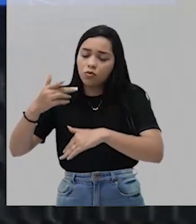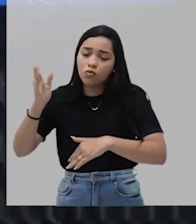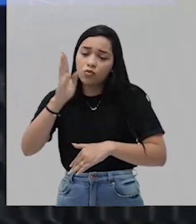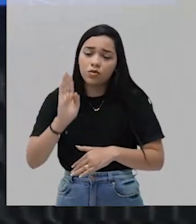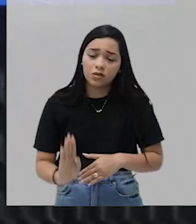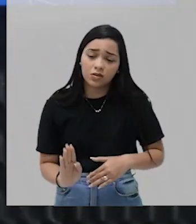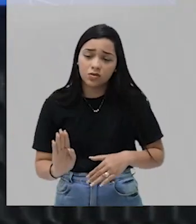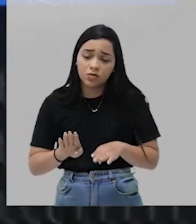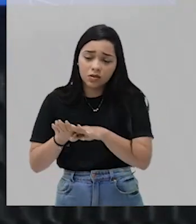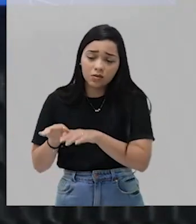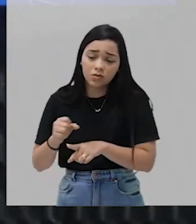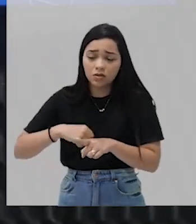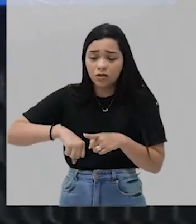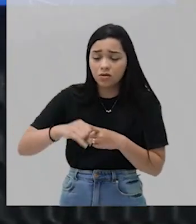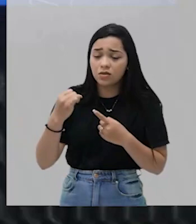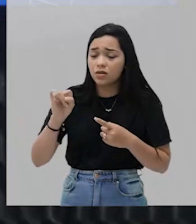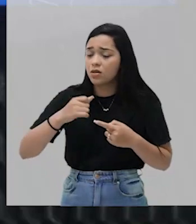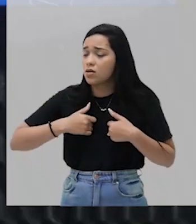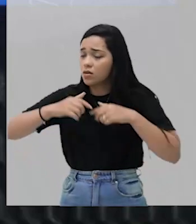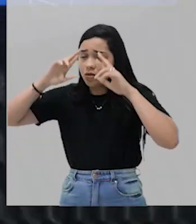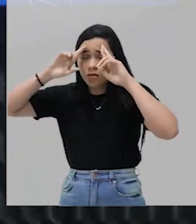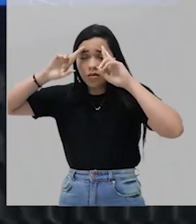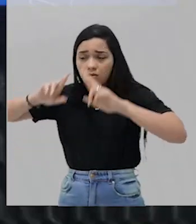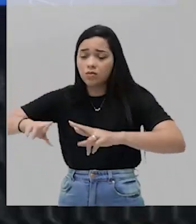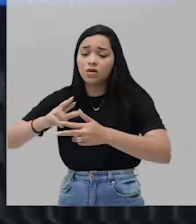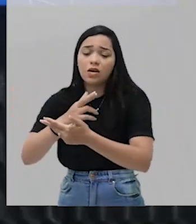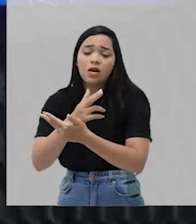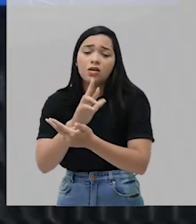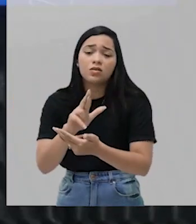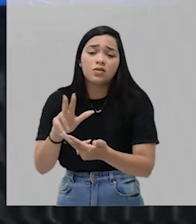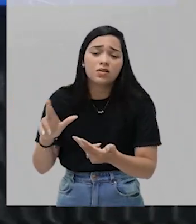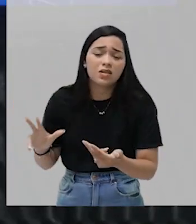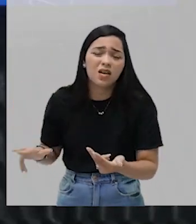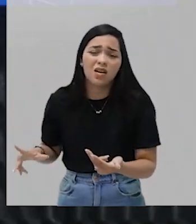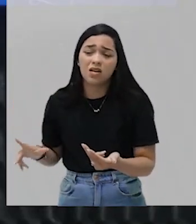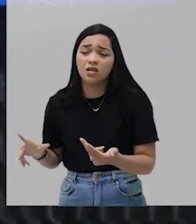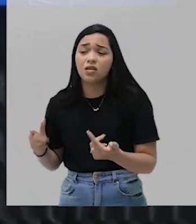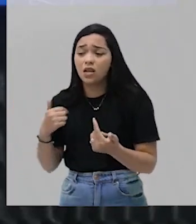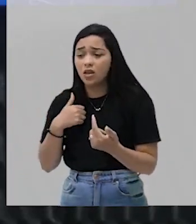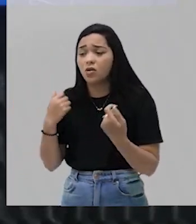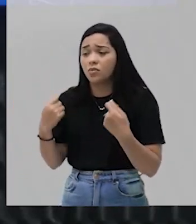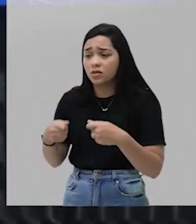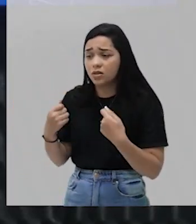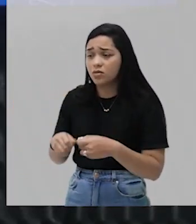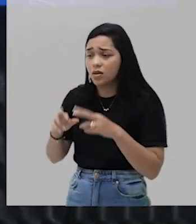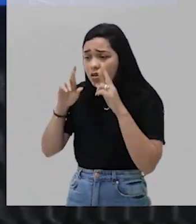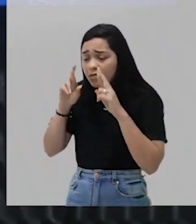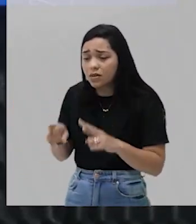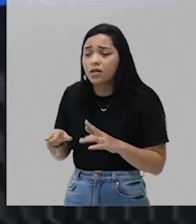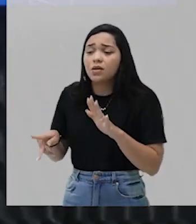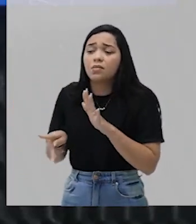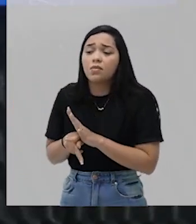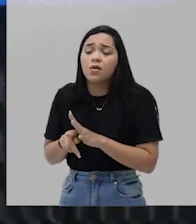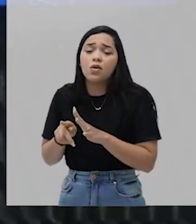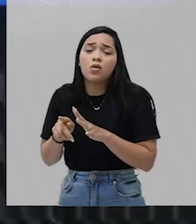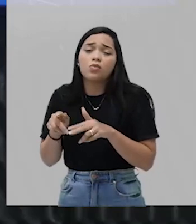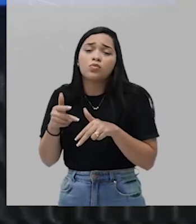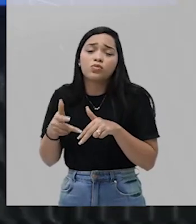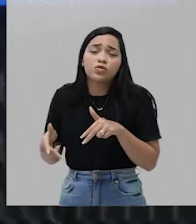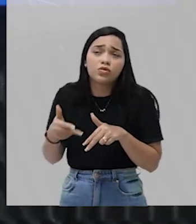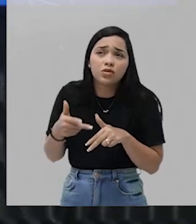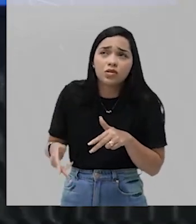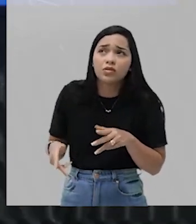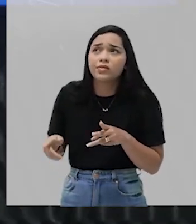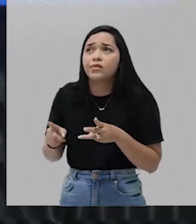com equilíbrio social se eu não respeito as diversidades. Eu tenho que respeitar as diversidades de gênero, eu tenho